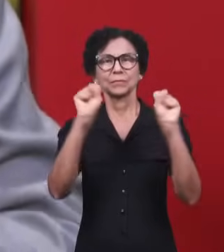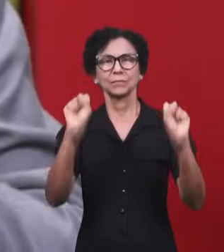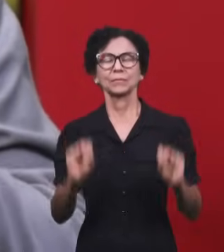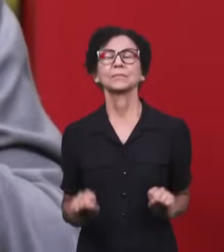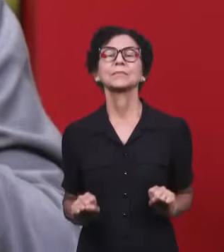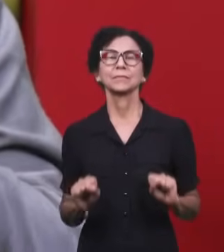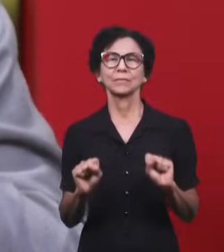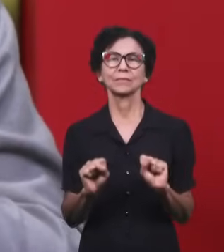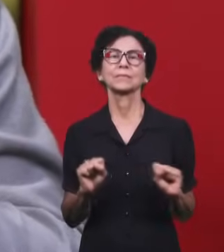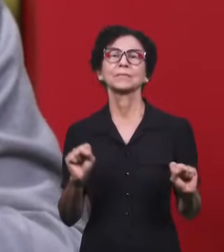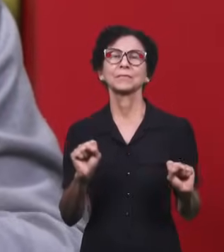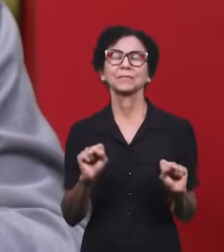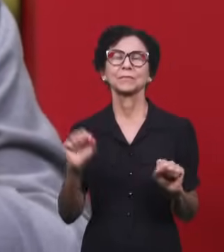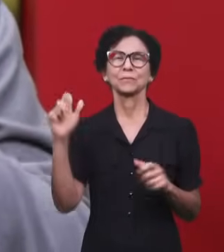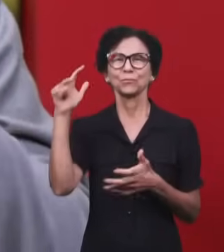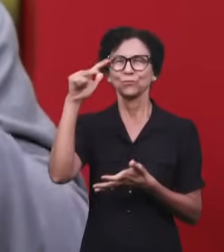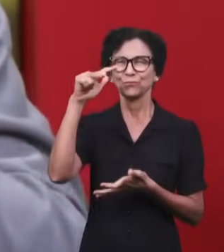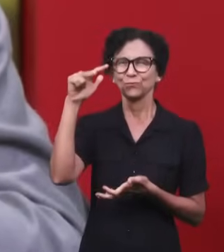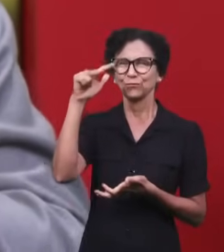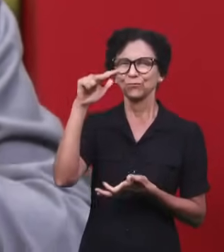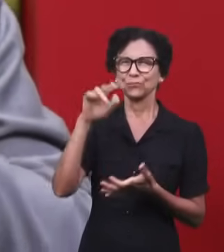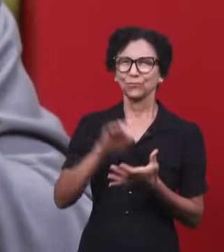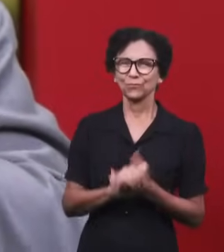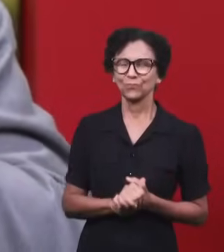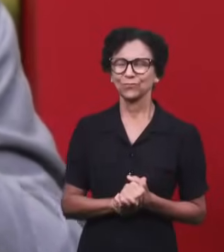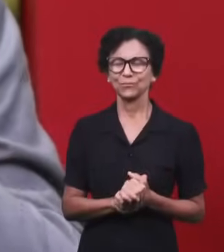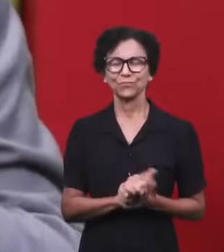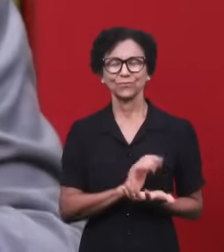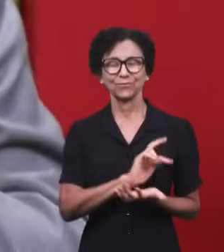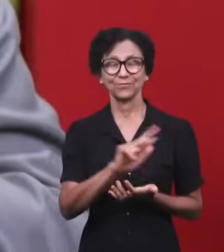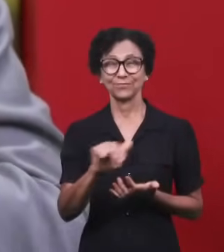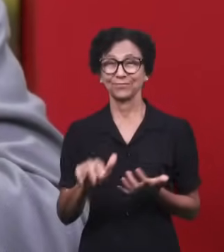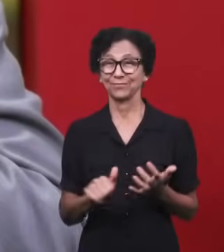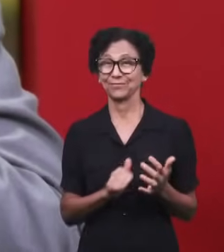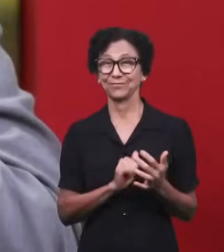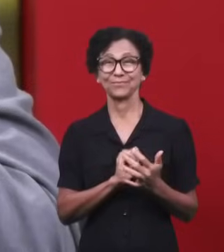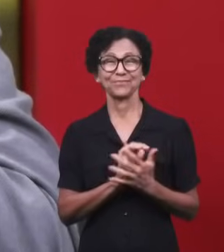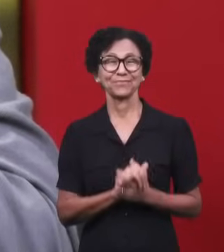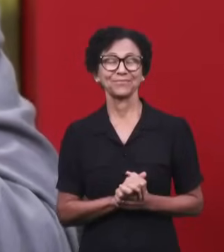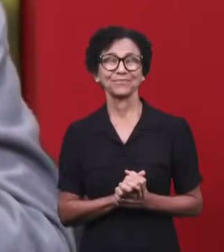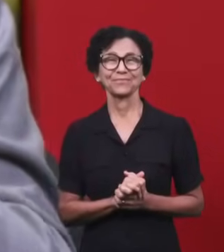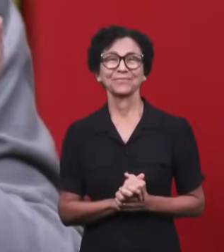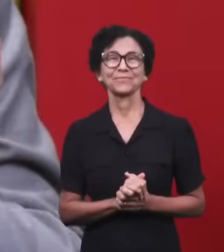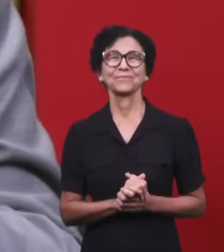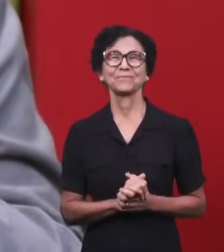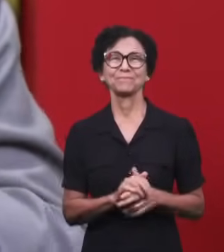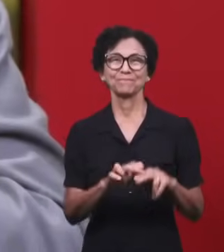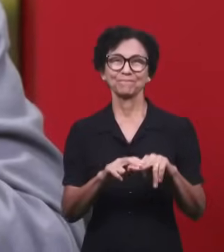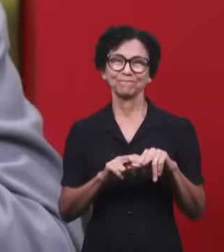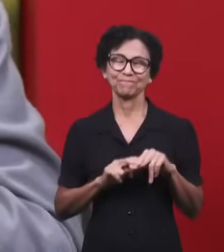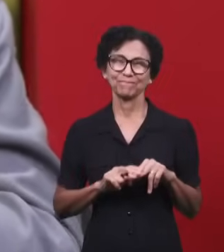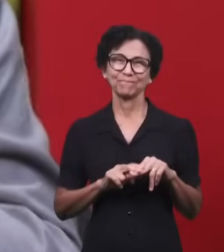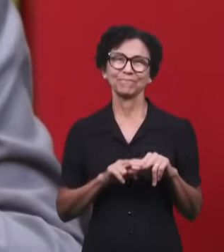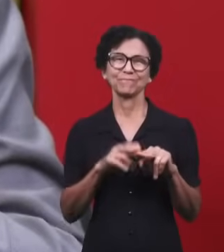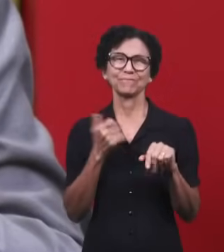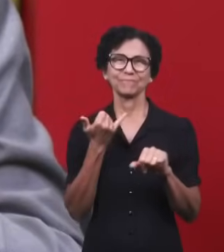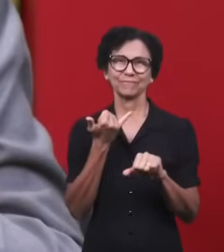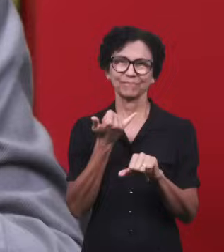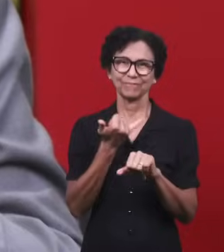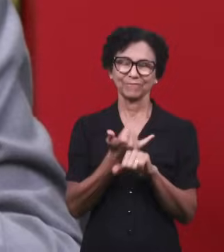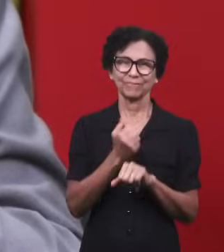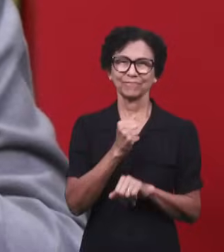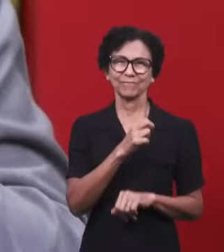via satélite, pela TV Manaim Canal 126, pela internet, ou seja, você nos assiste por várias